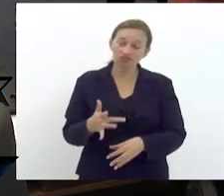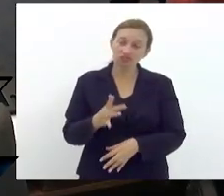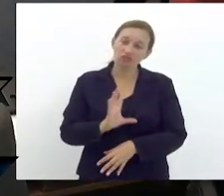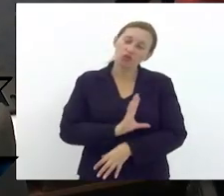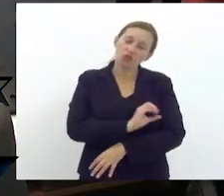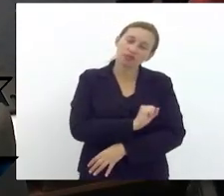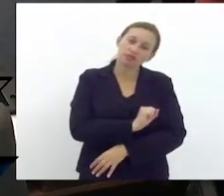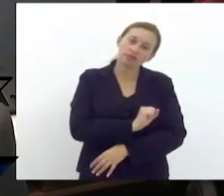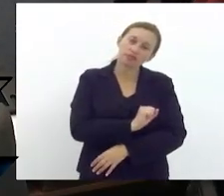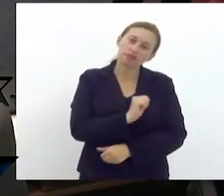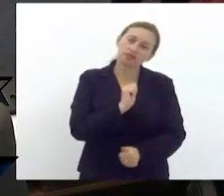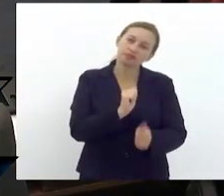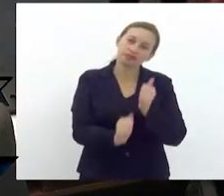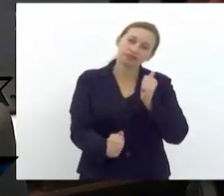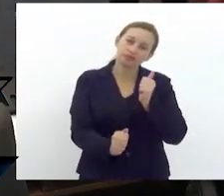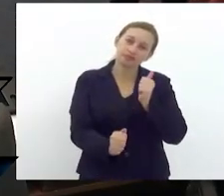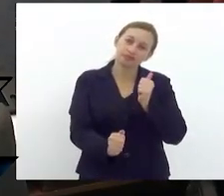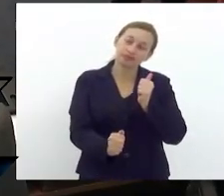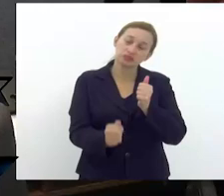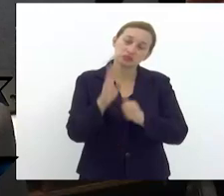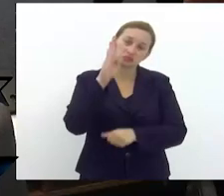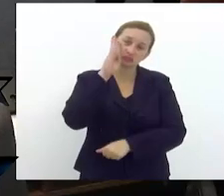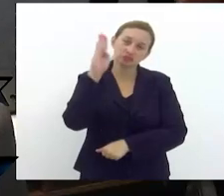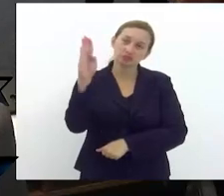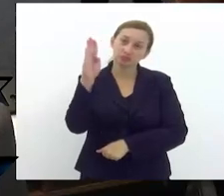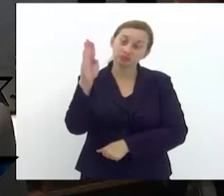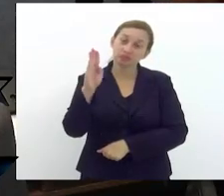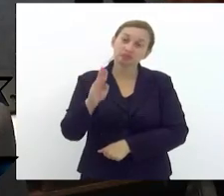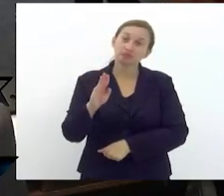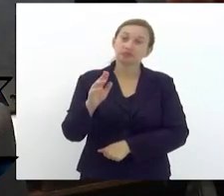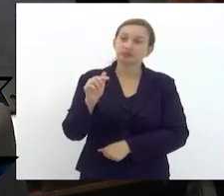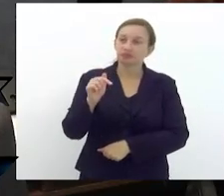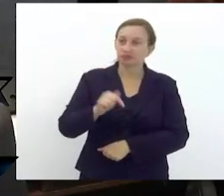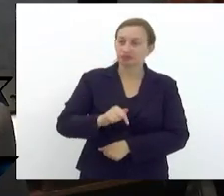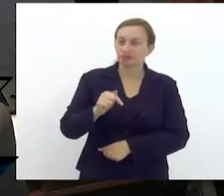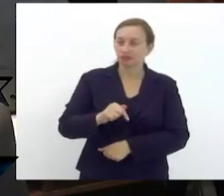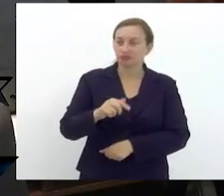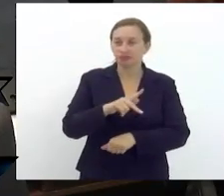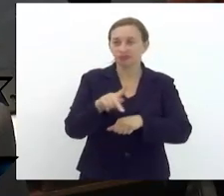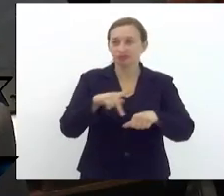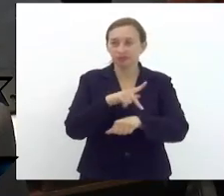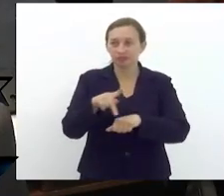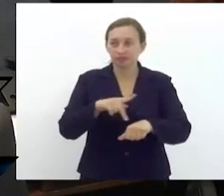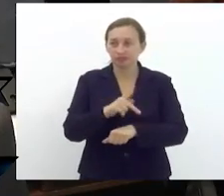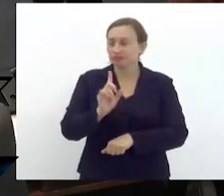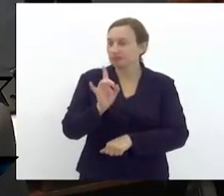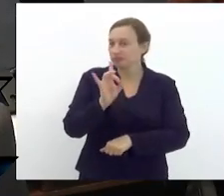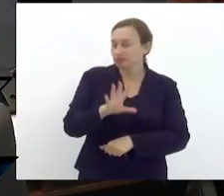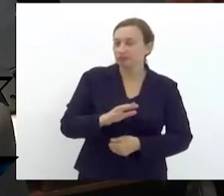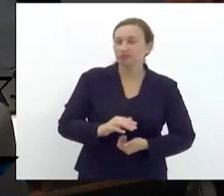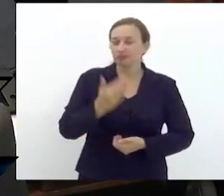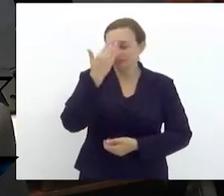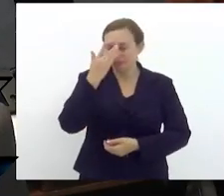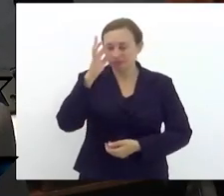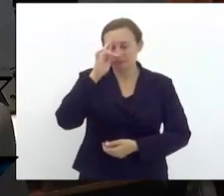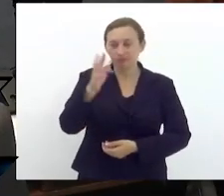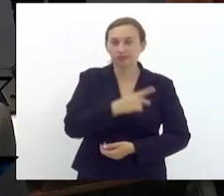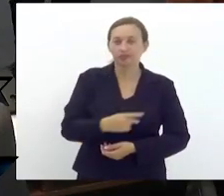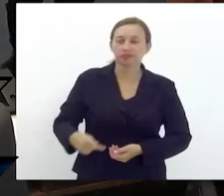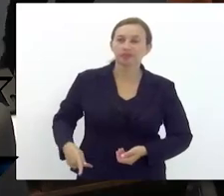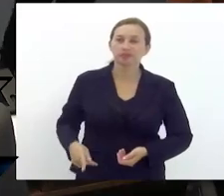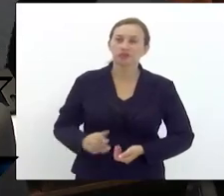do futebolista principalmente aqui no nosso país mas não só muito obrigado